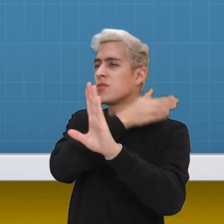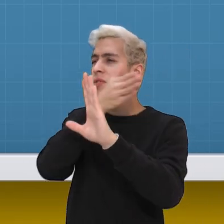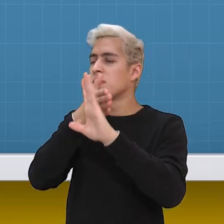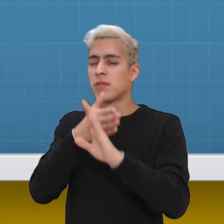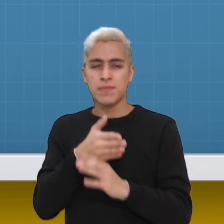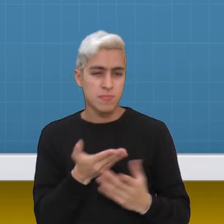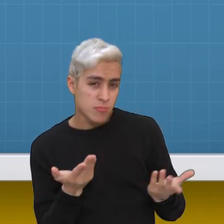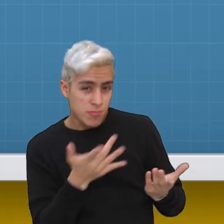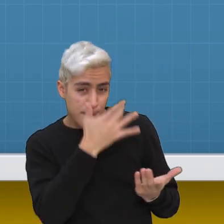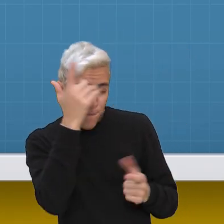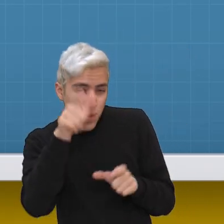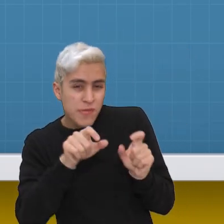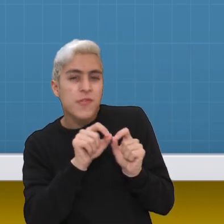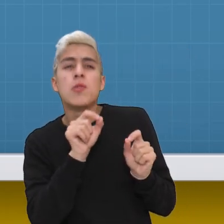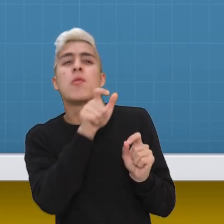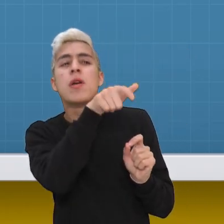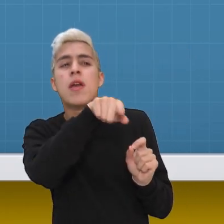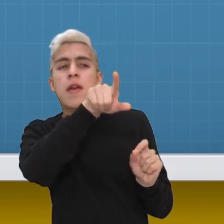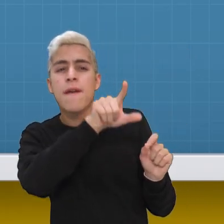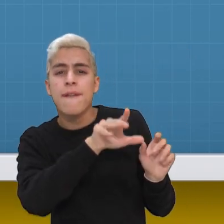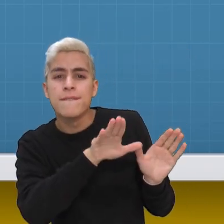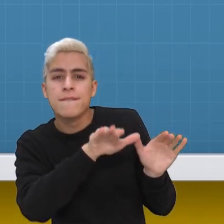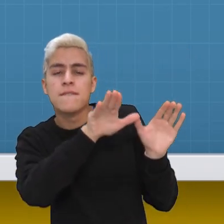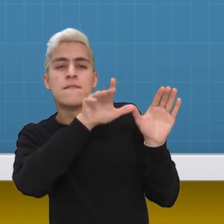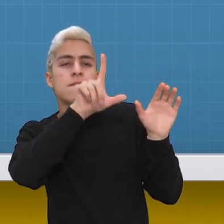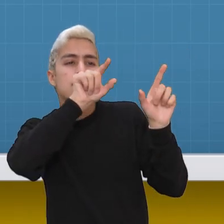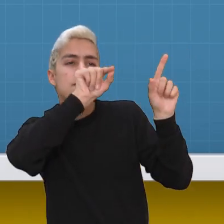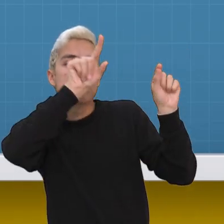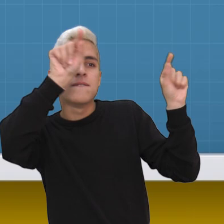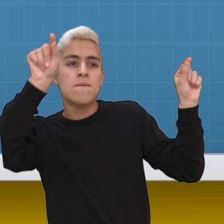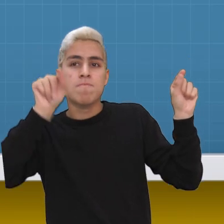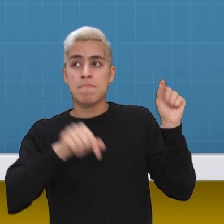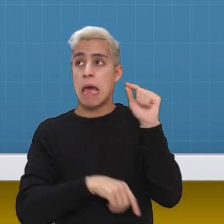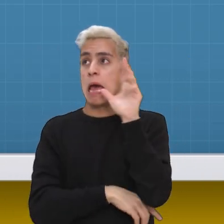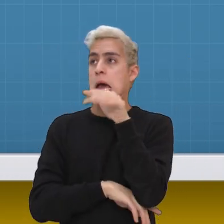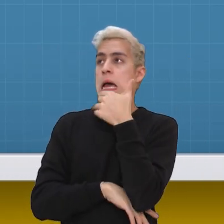que os humanos têm feito com os pássaros? Vixe, professora,